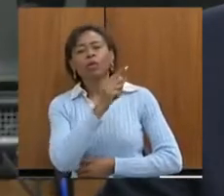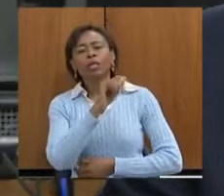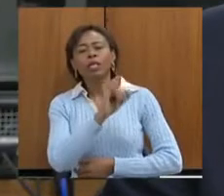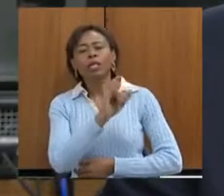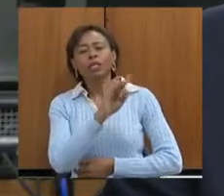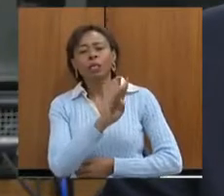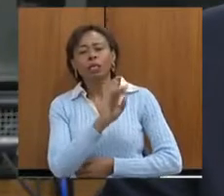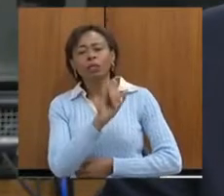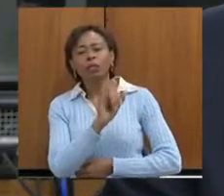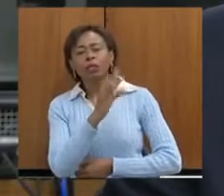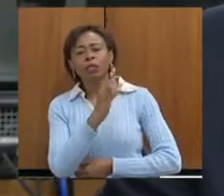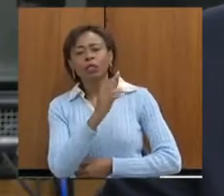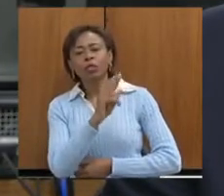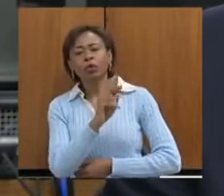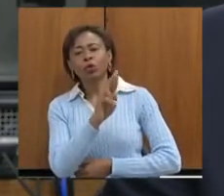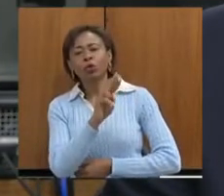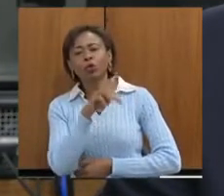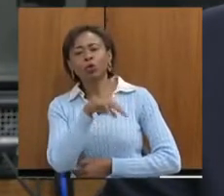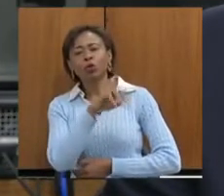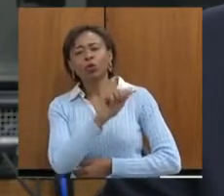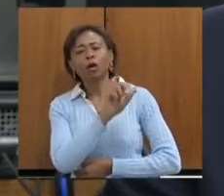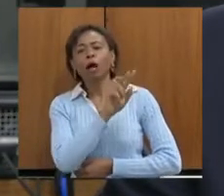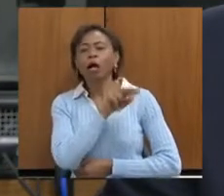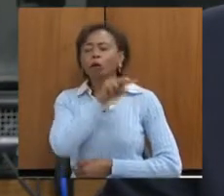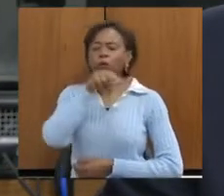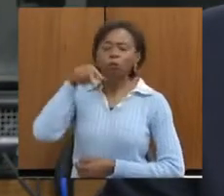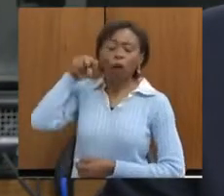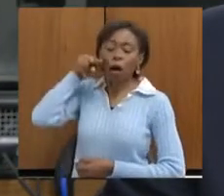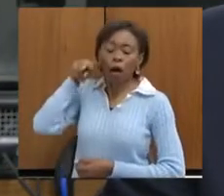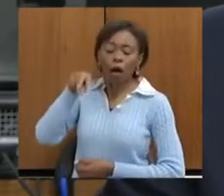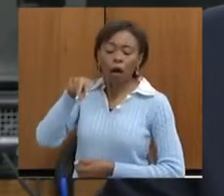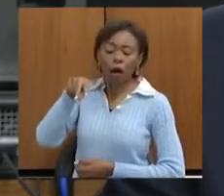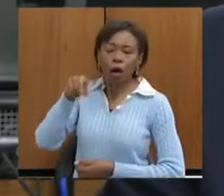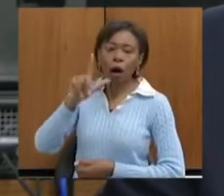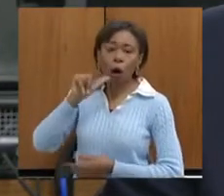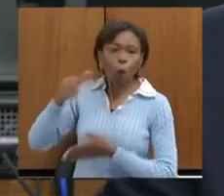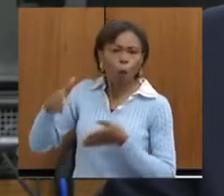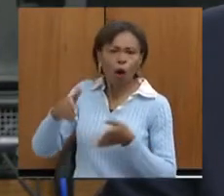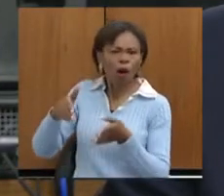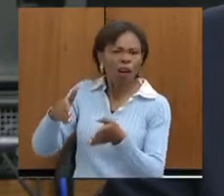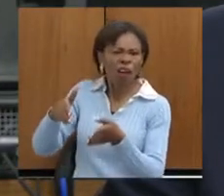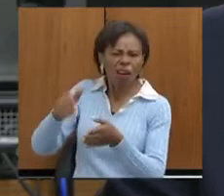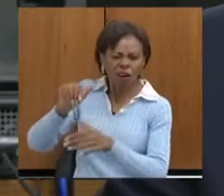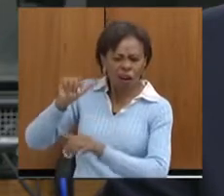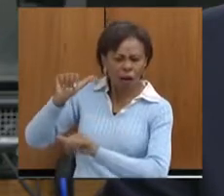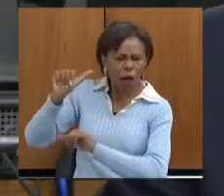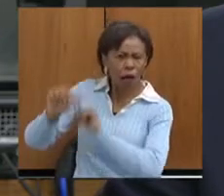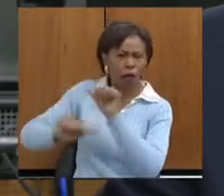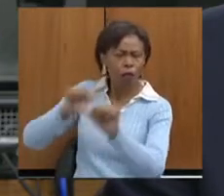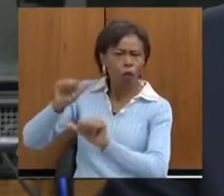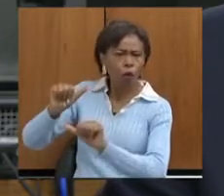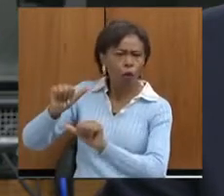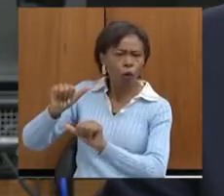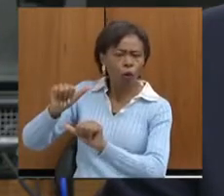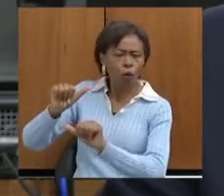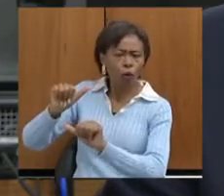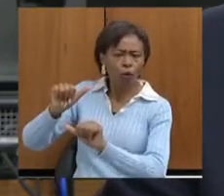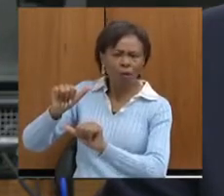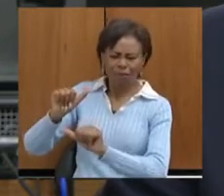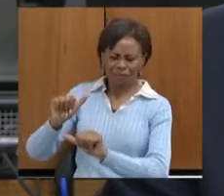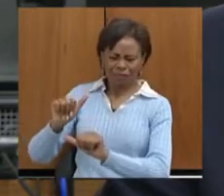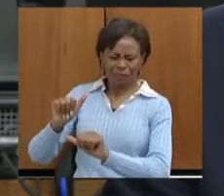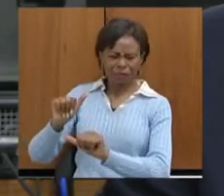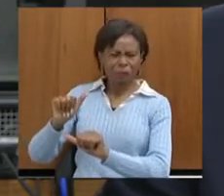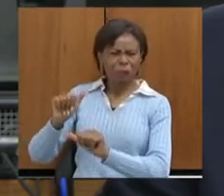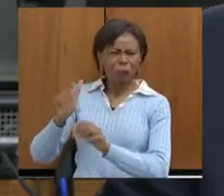lá de 2014 e era completamente diferente eu tava diante de um rio marrom um rio sem